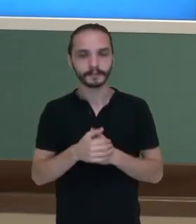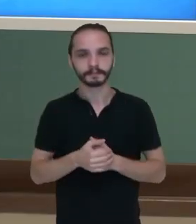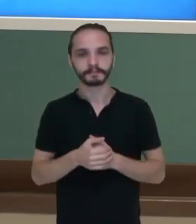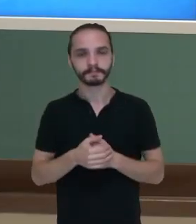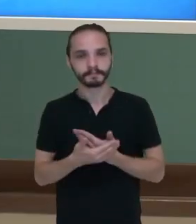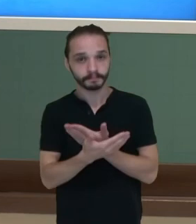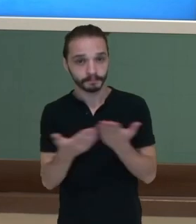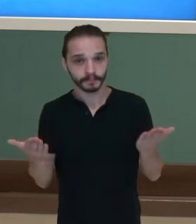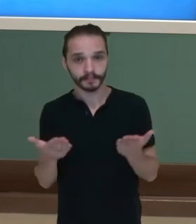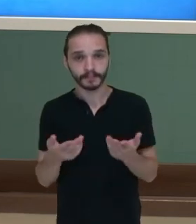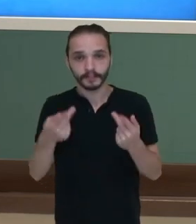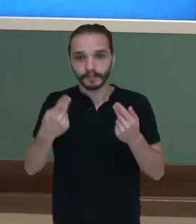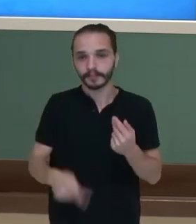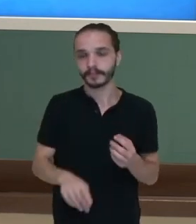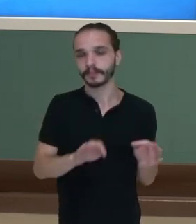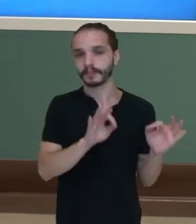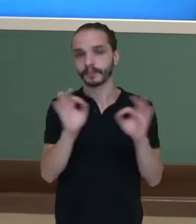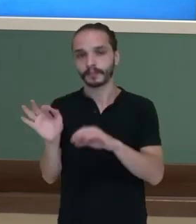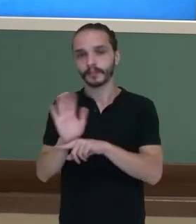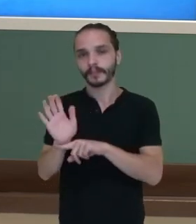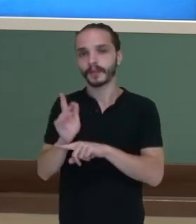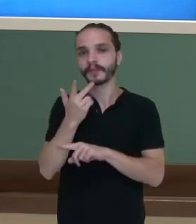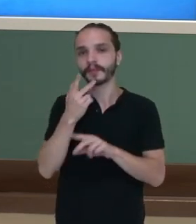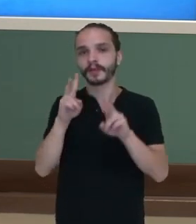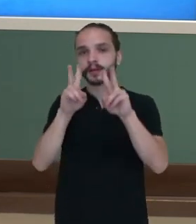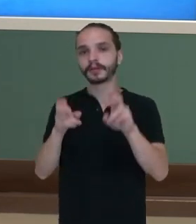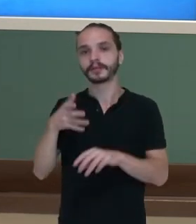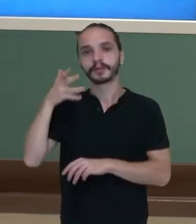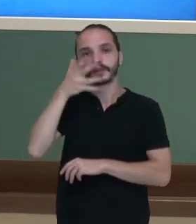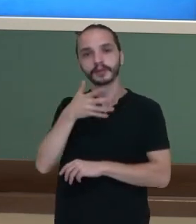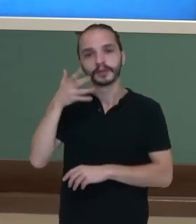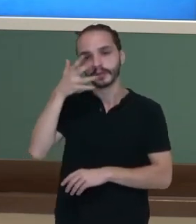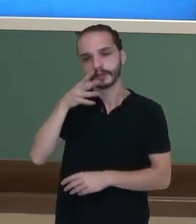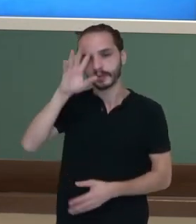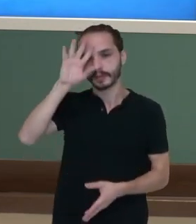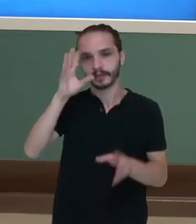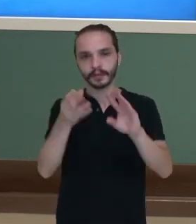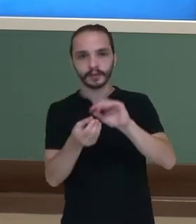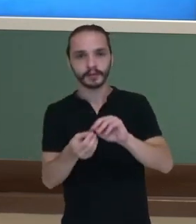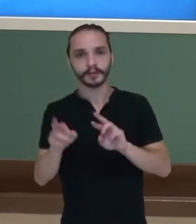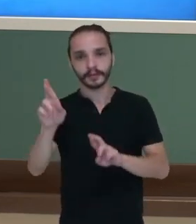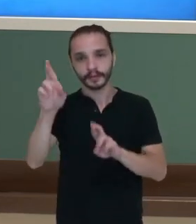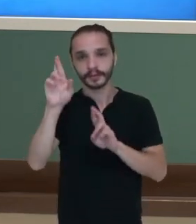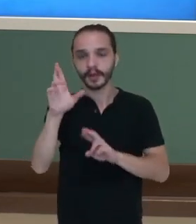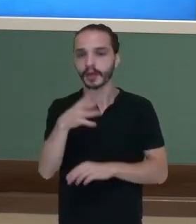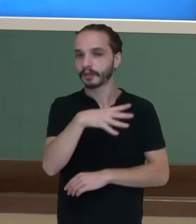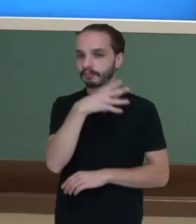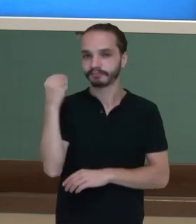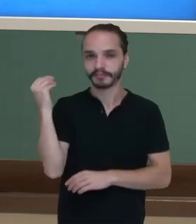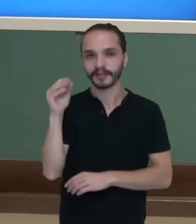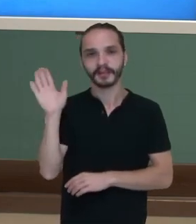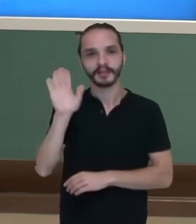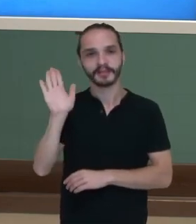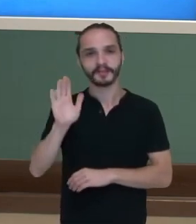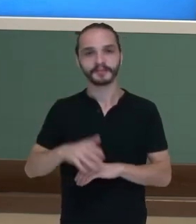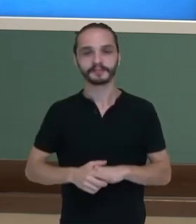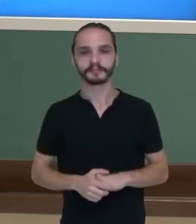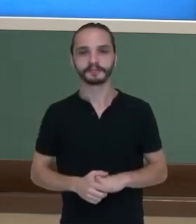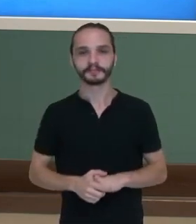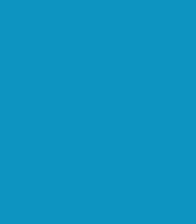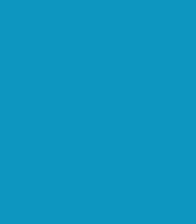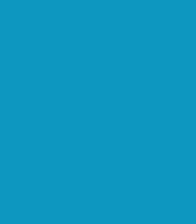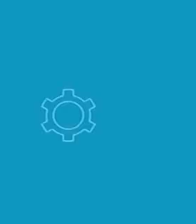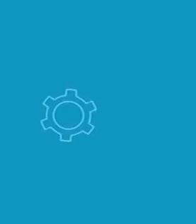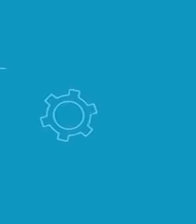Galera, neste vídeo nós falamos sobre oratória e lógica. Espero que vocês tenham gostado. Até breve!